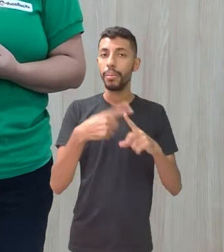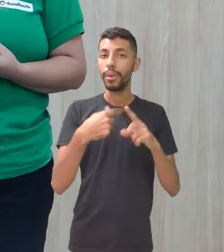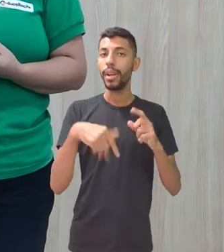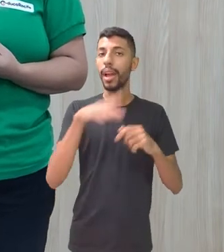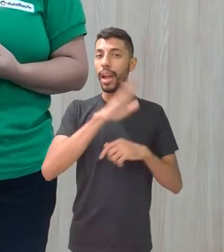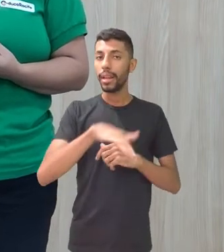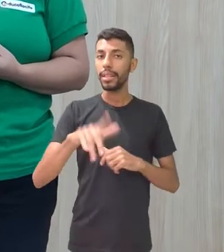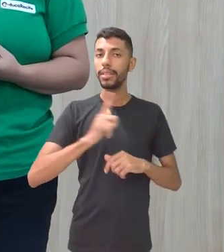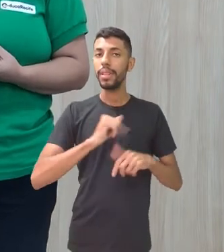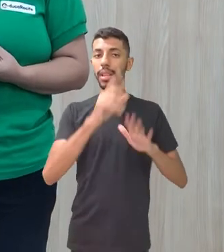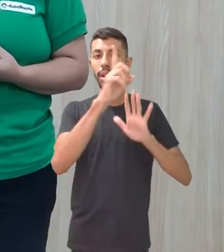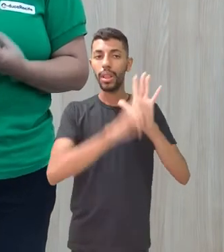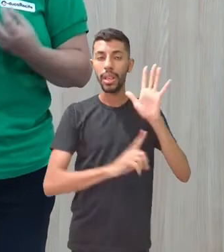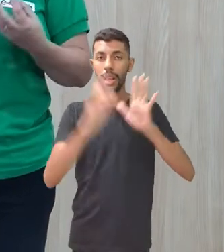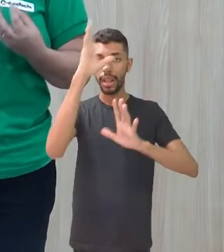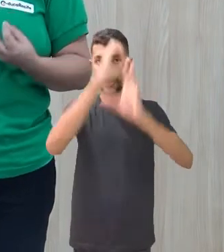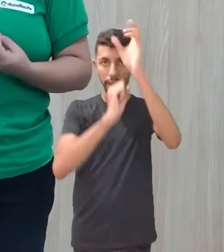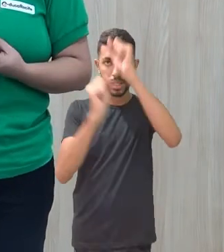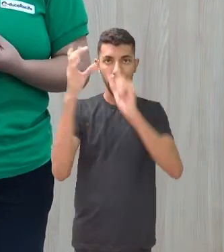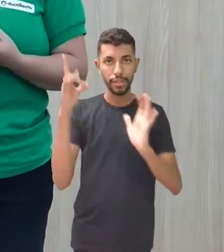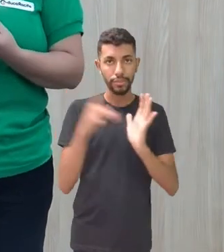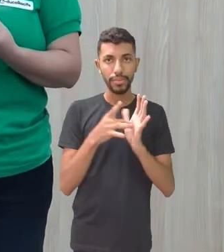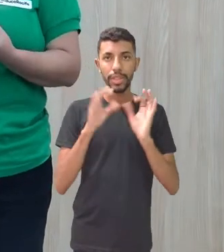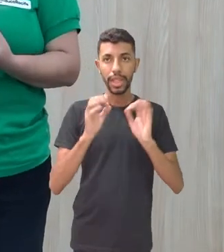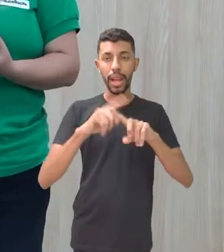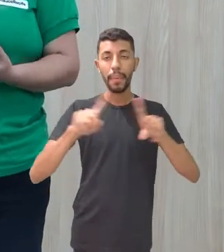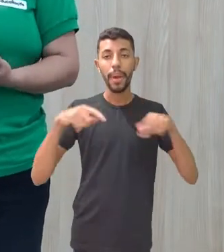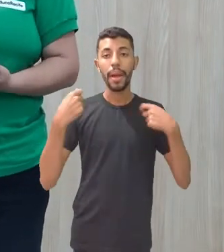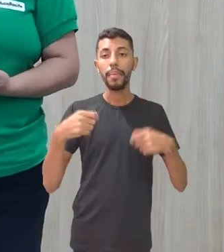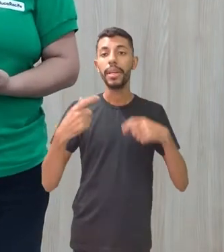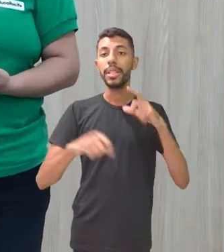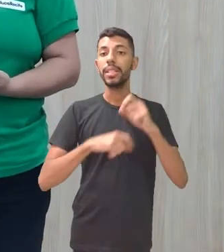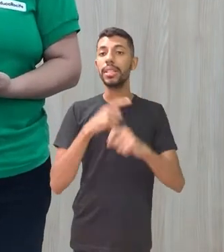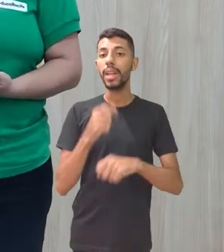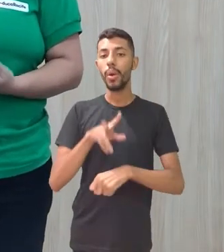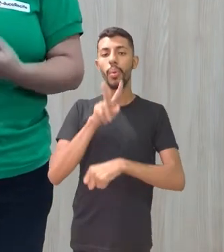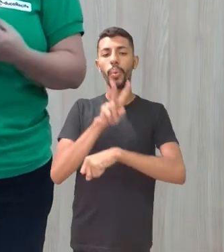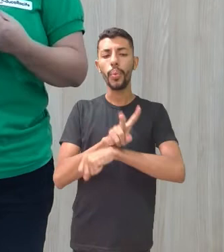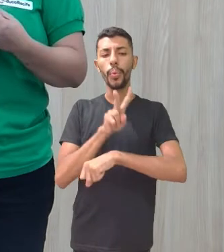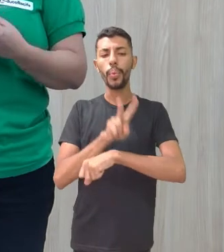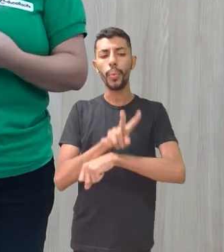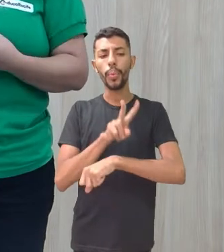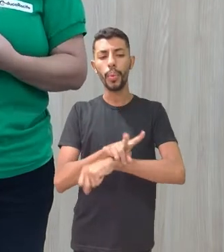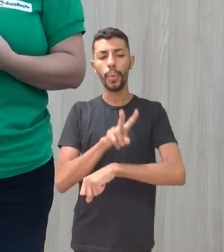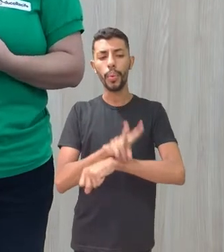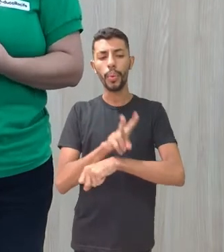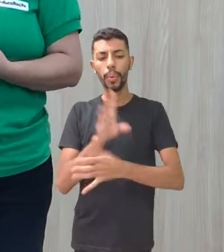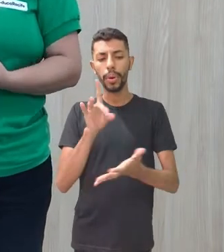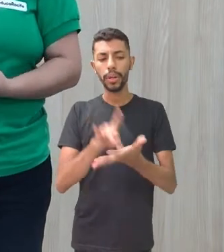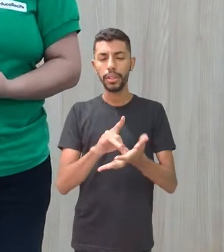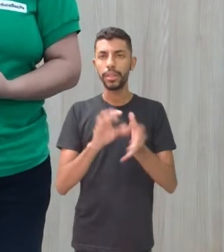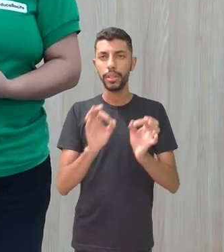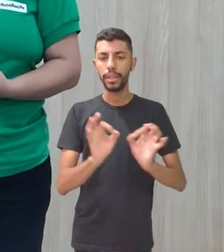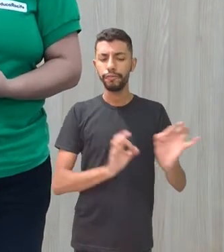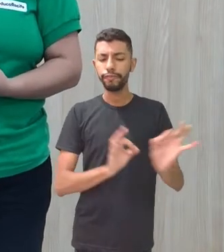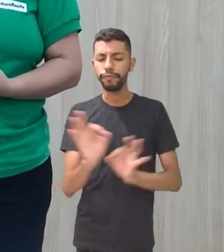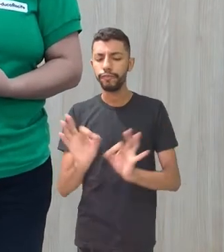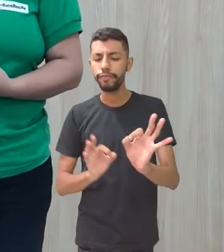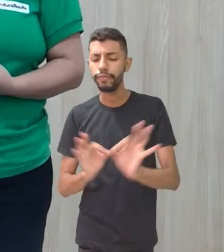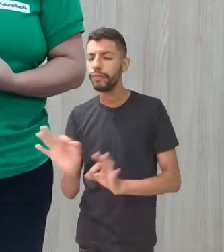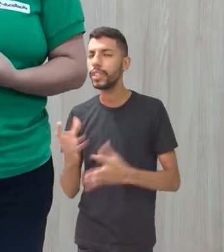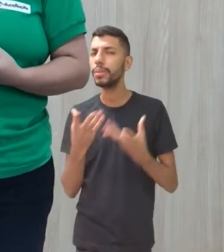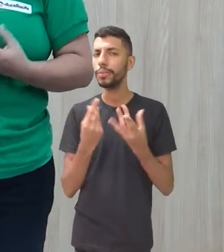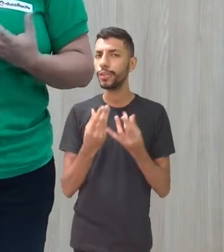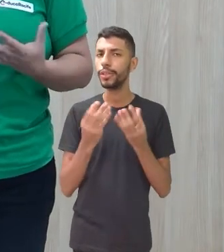aprendizagem delas garantidos, mas eles têm que ser bem supervisionados bem planejados, não